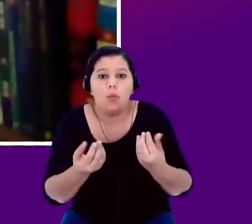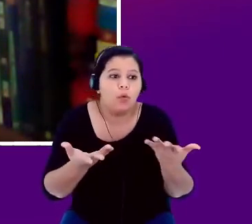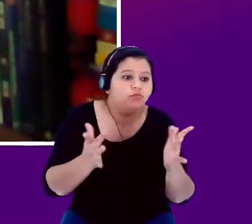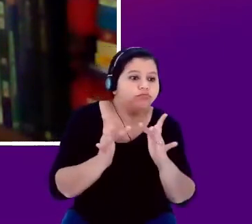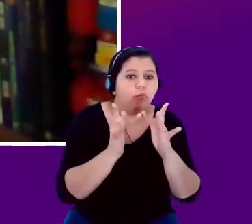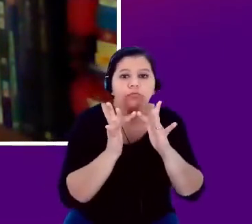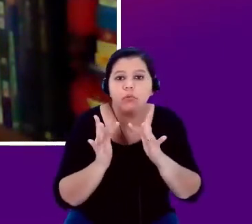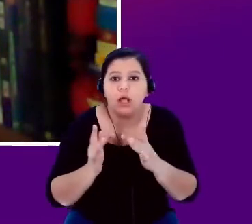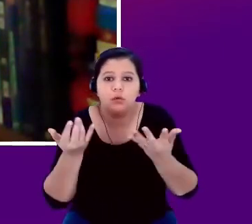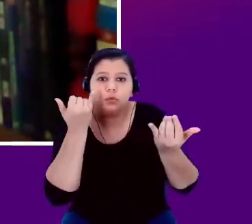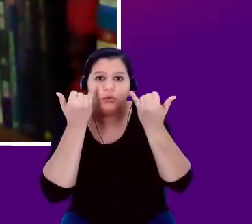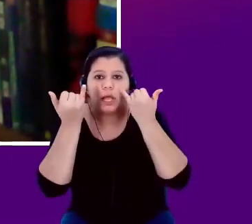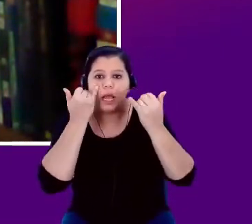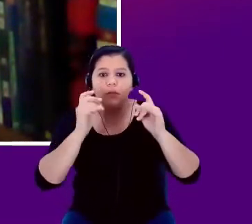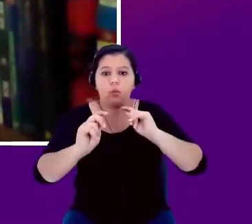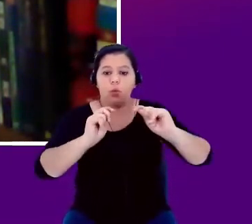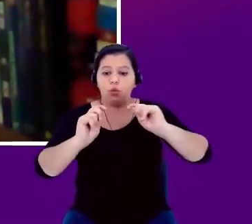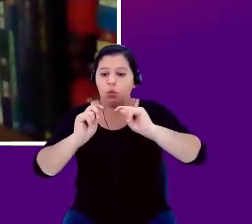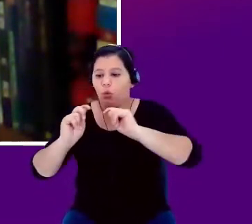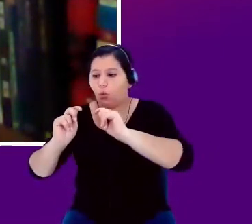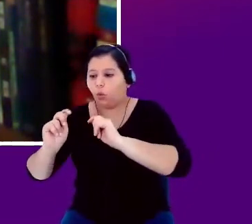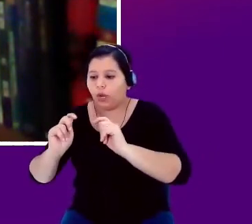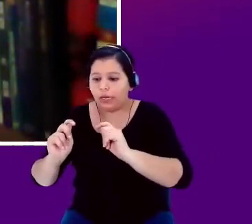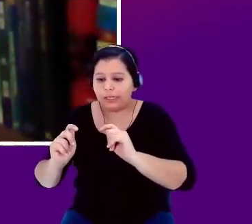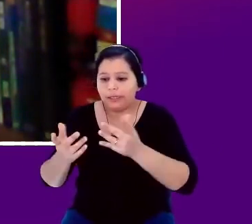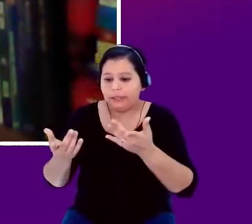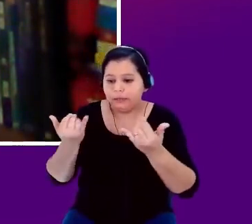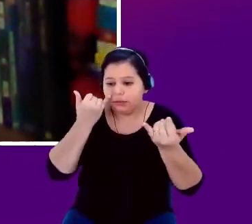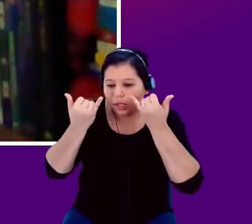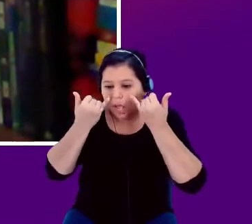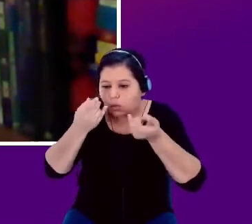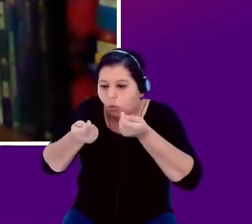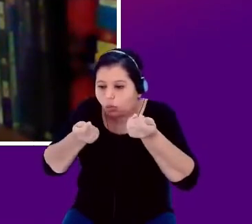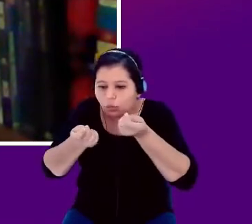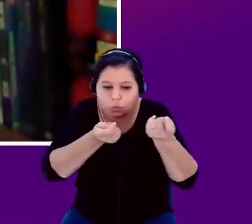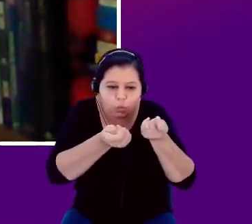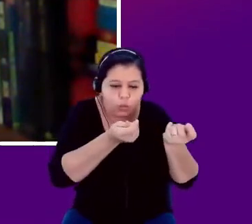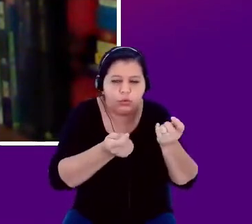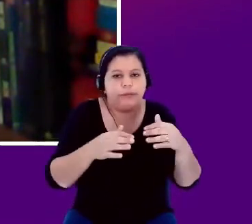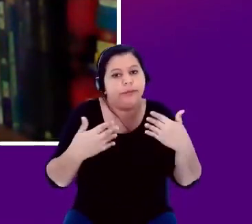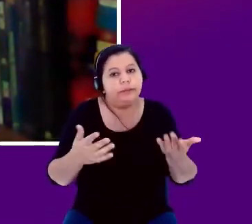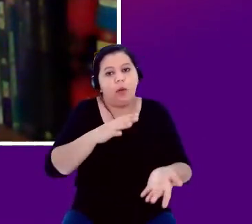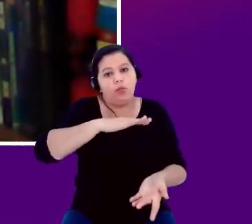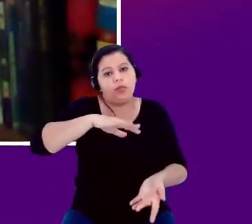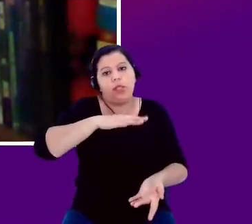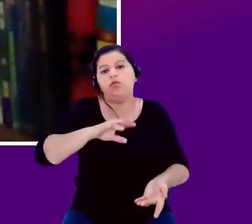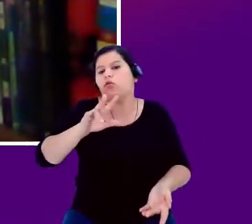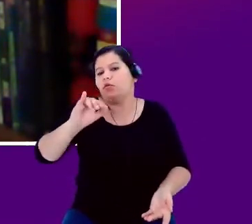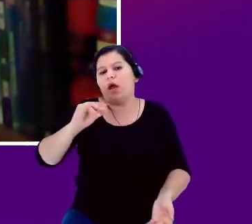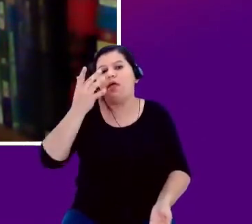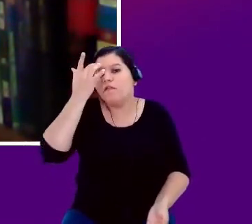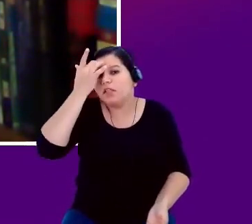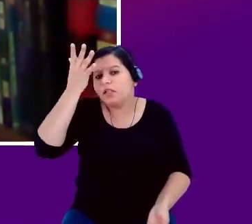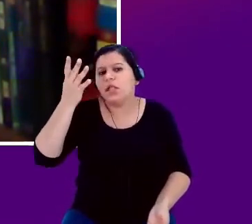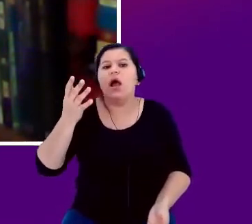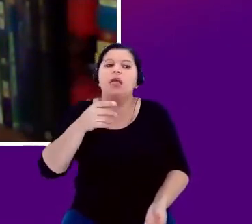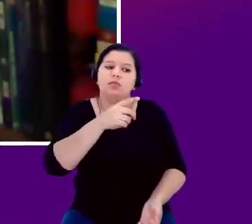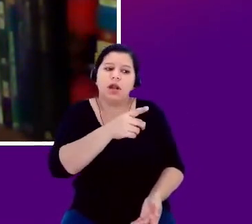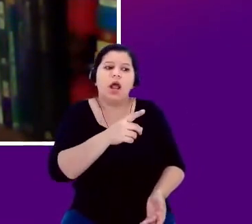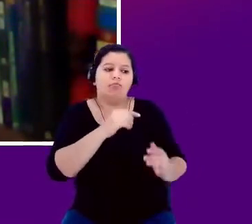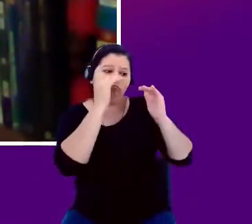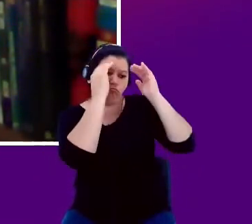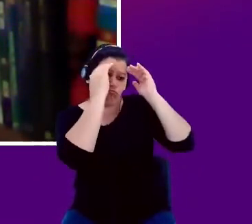de dados, e eu acho que é um setor que vai ter um pouco de facilidade, sim, para se conformar aí